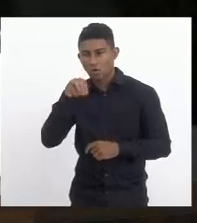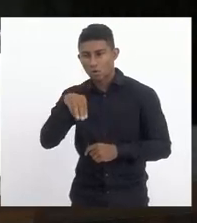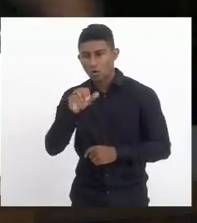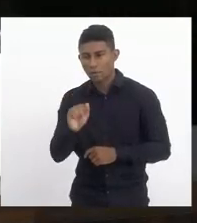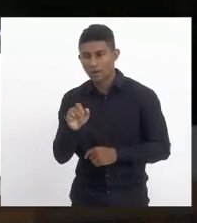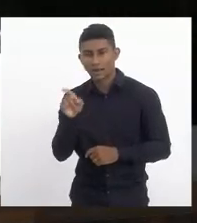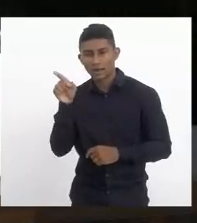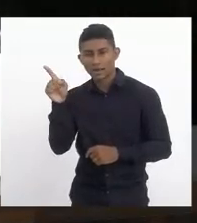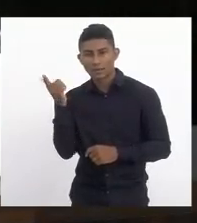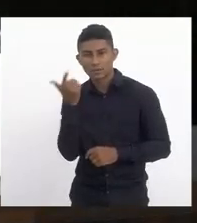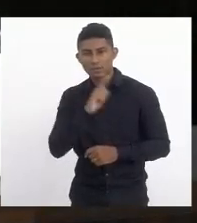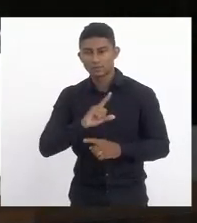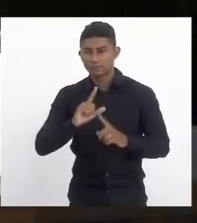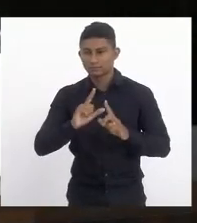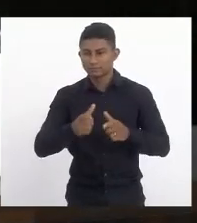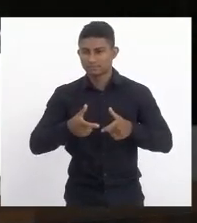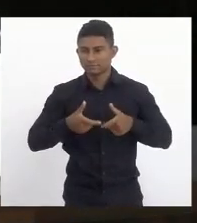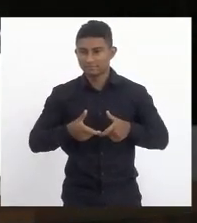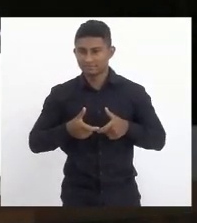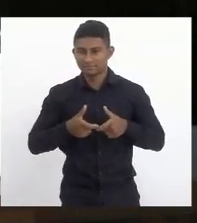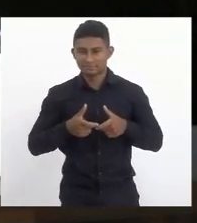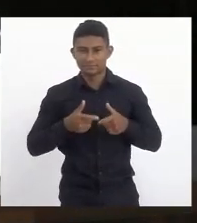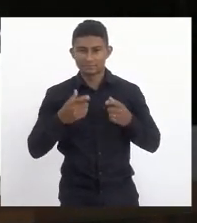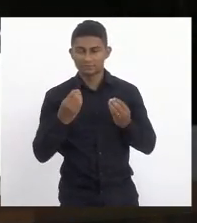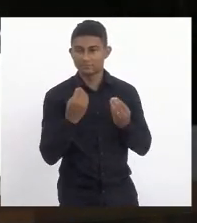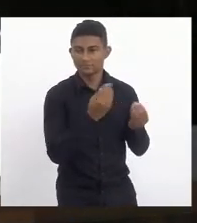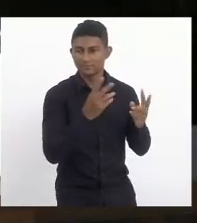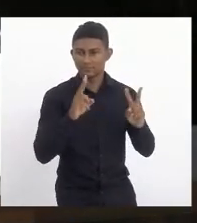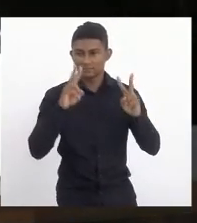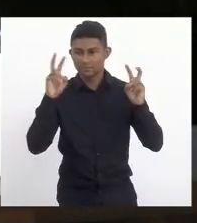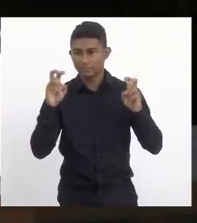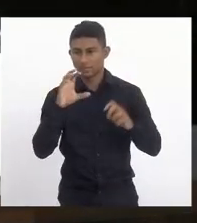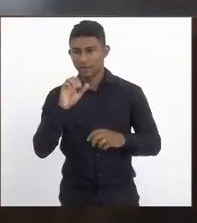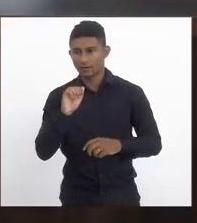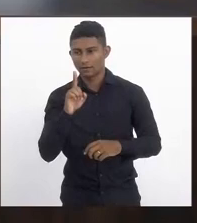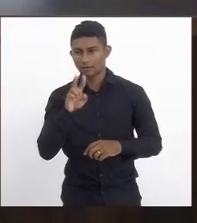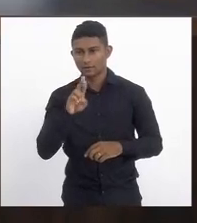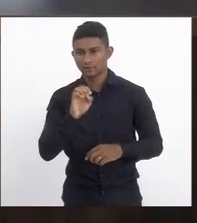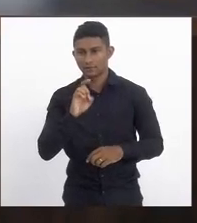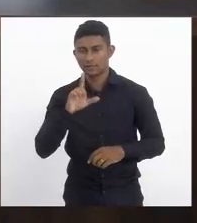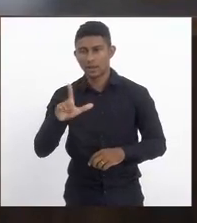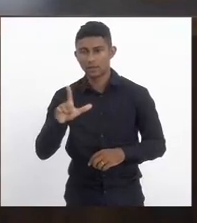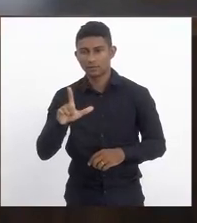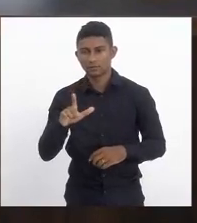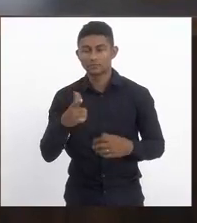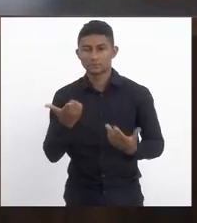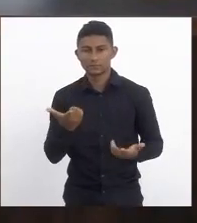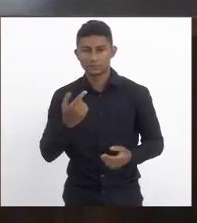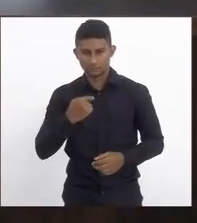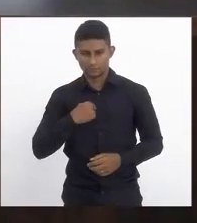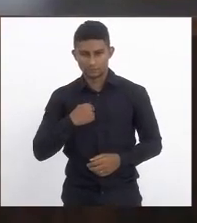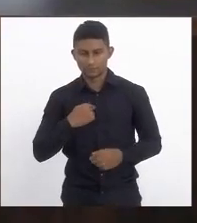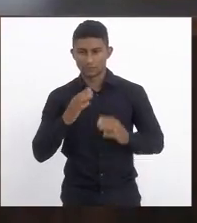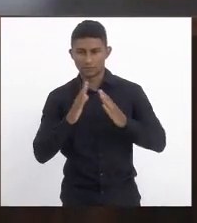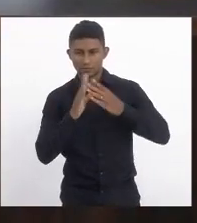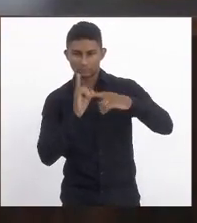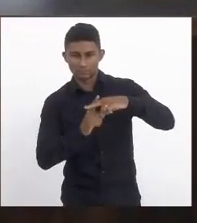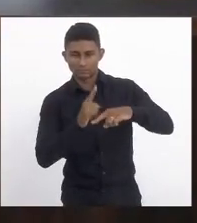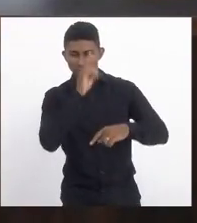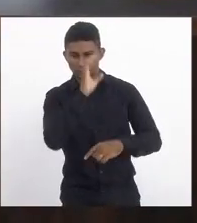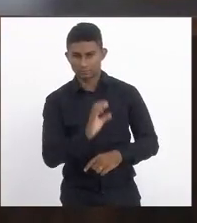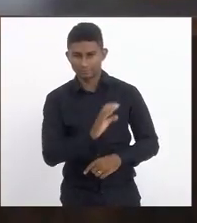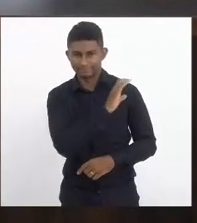o título de cardeal. E então, para mim, assim, como cristão católico, e como